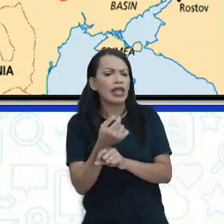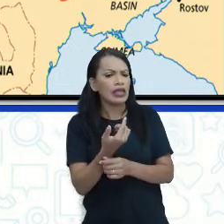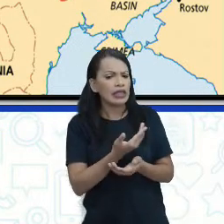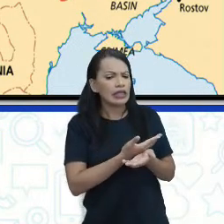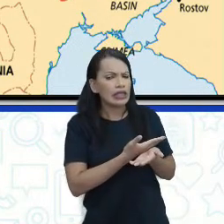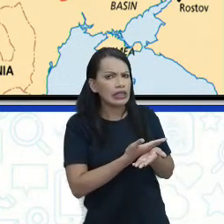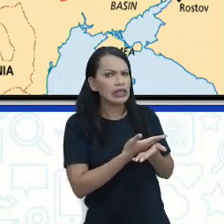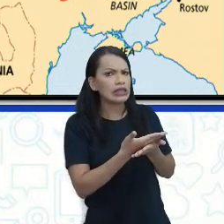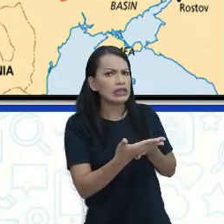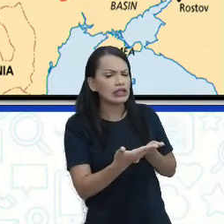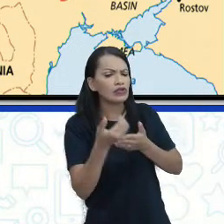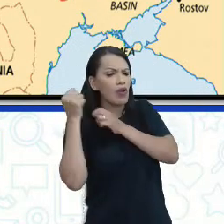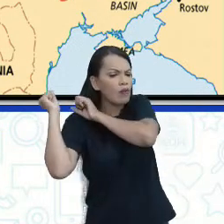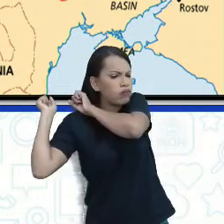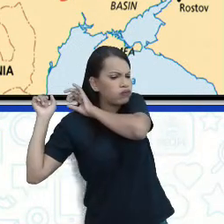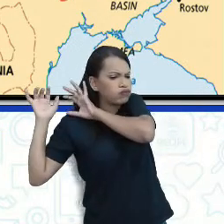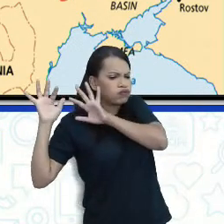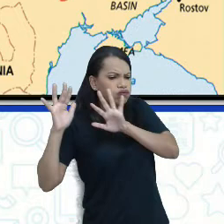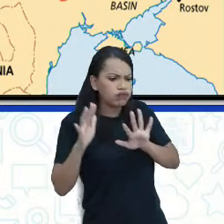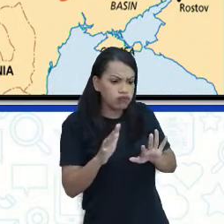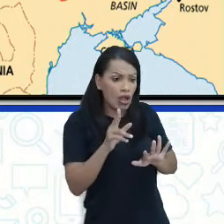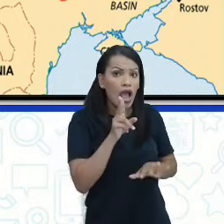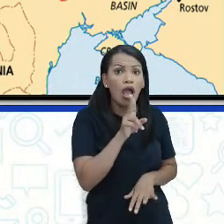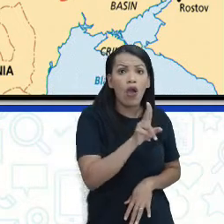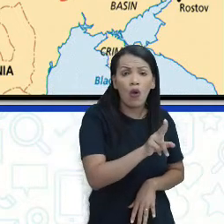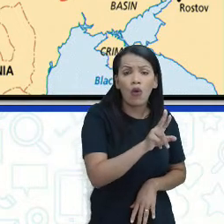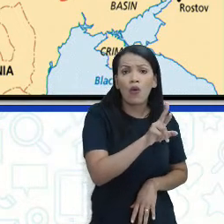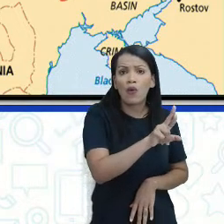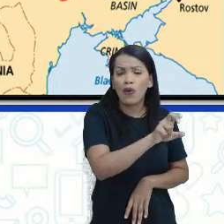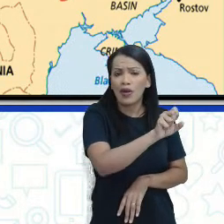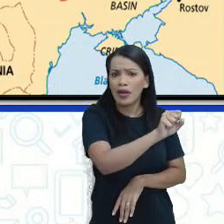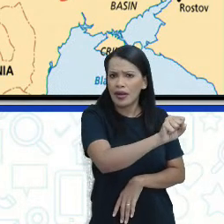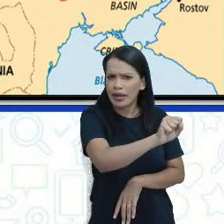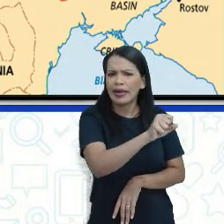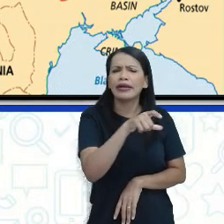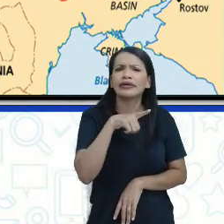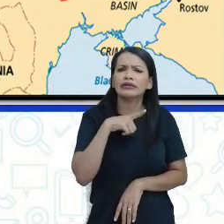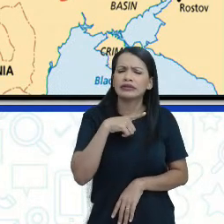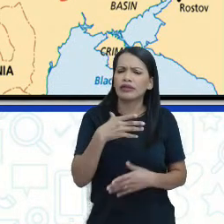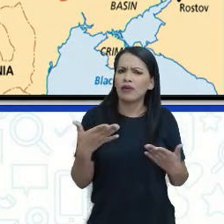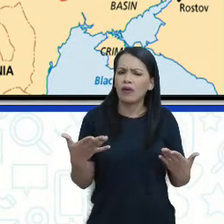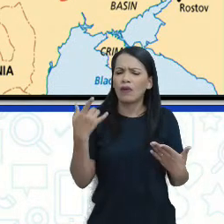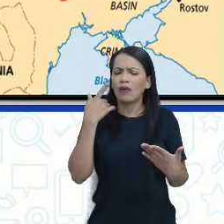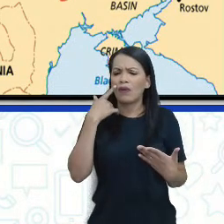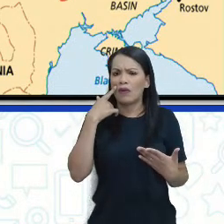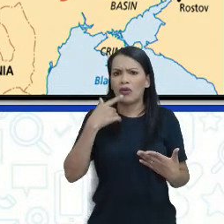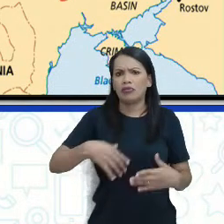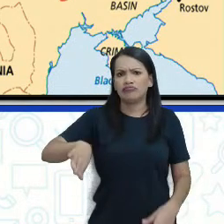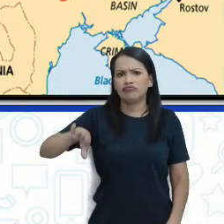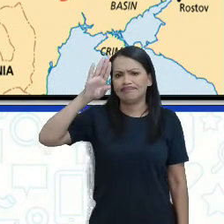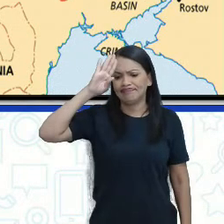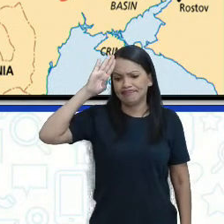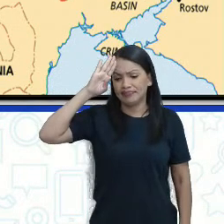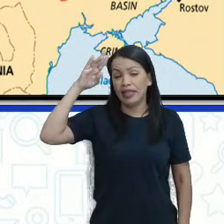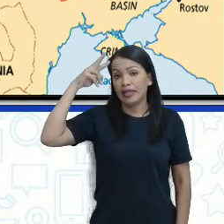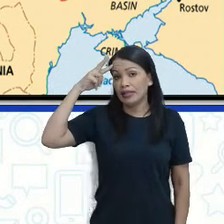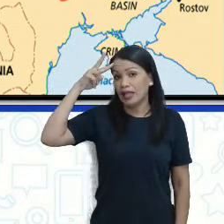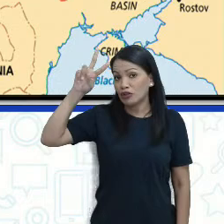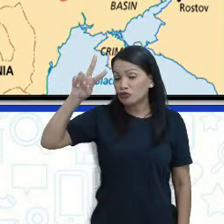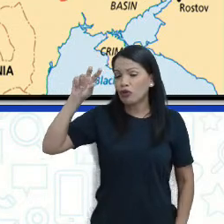junho de 1941. Então, essa vai ser a maior campanha militar da história em termos